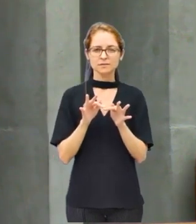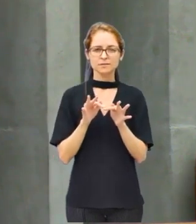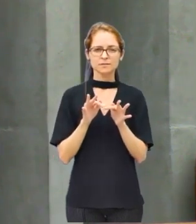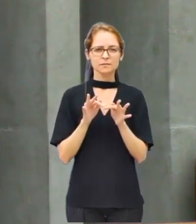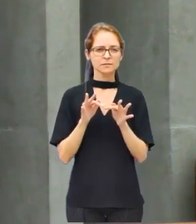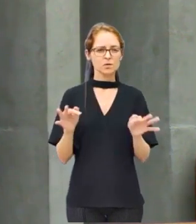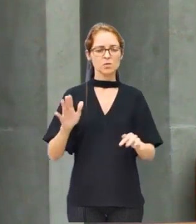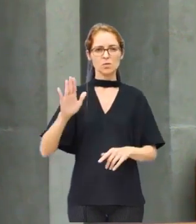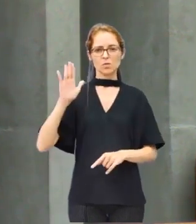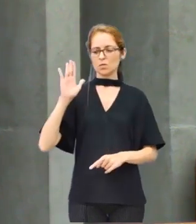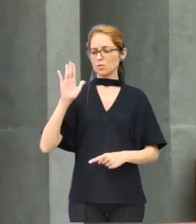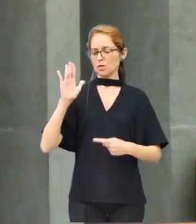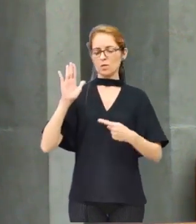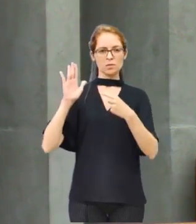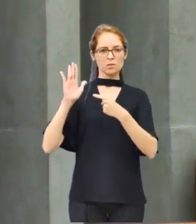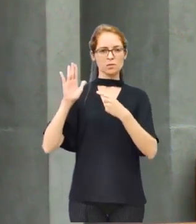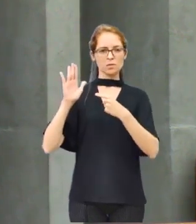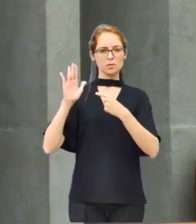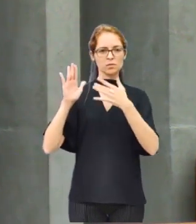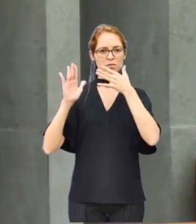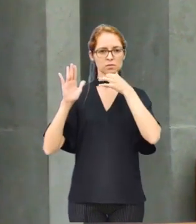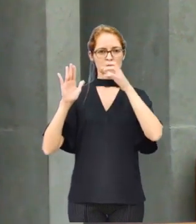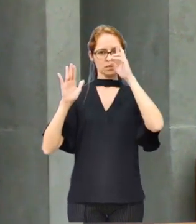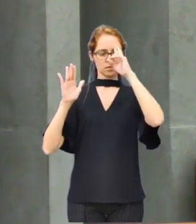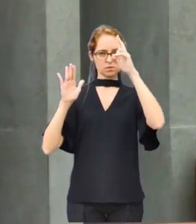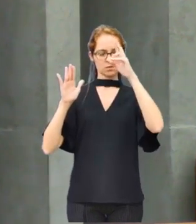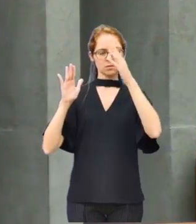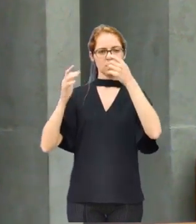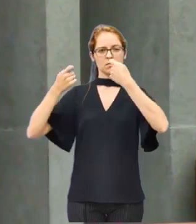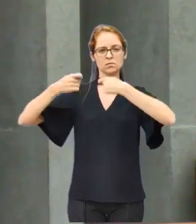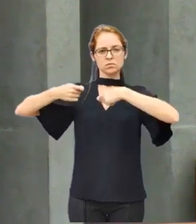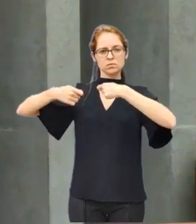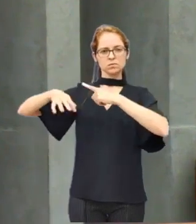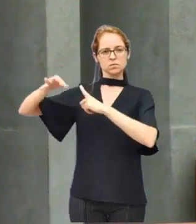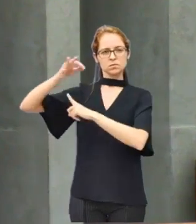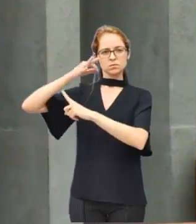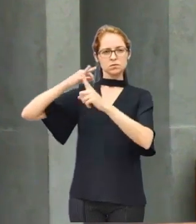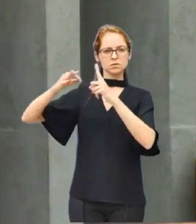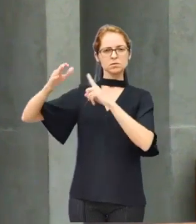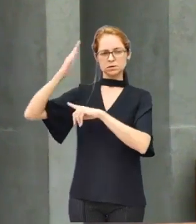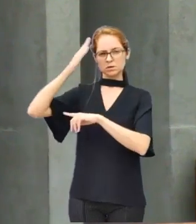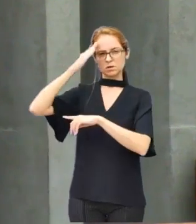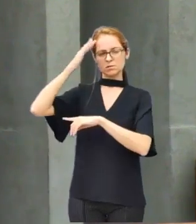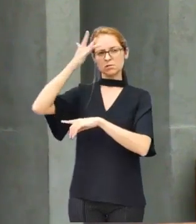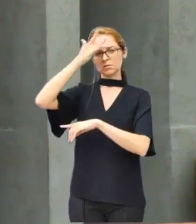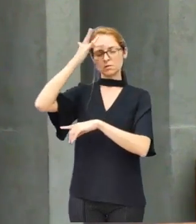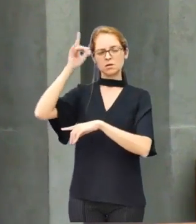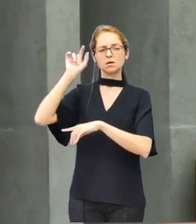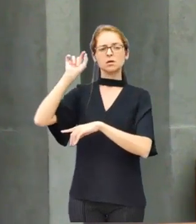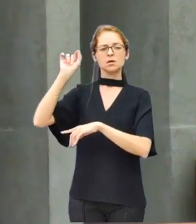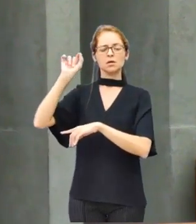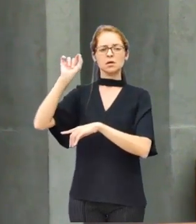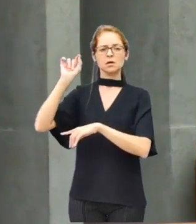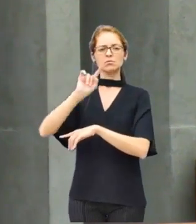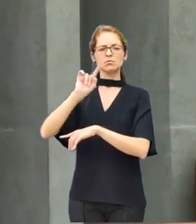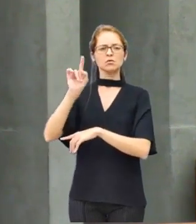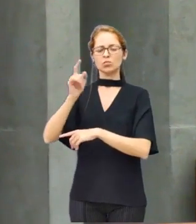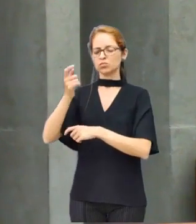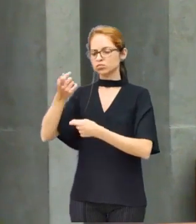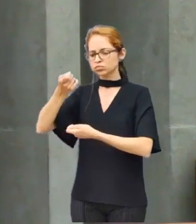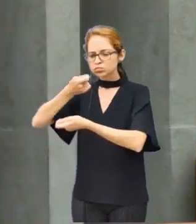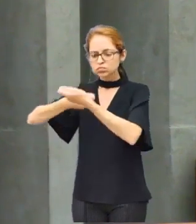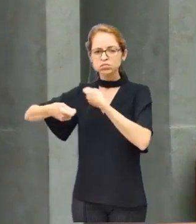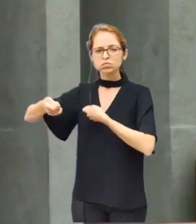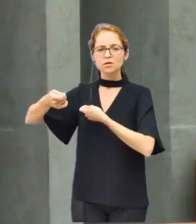uma promessa que você faz ao Senhor, buscando santidade, reconhecendo quem Ele é. Não é moeda de troca, mas é